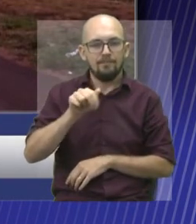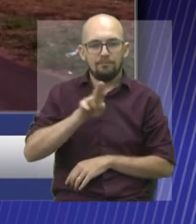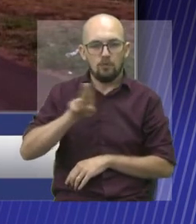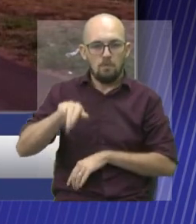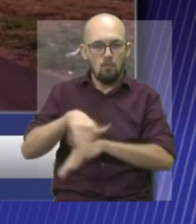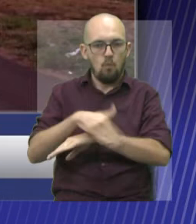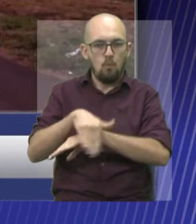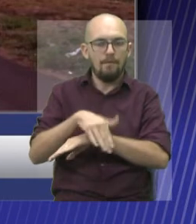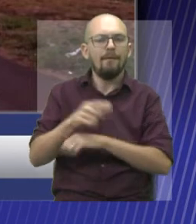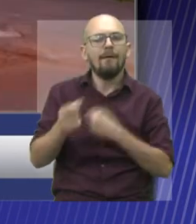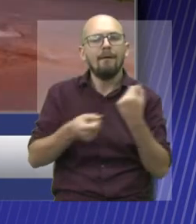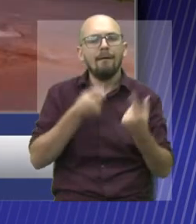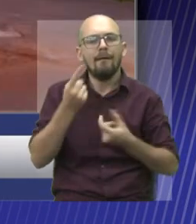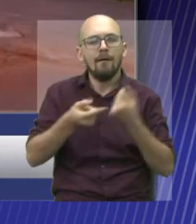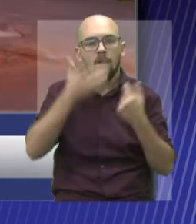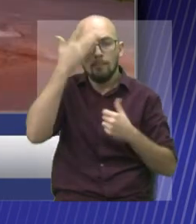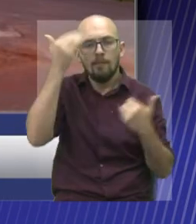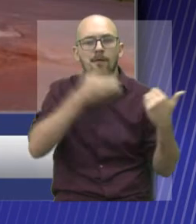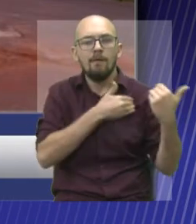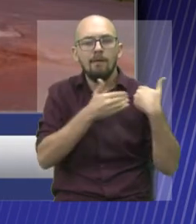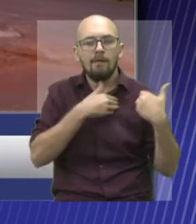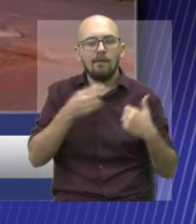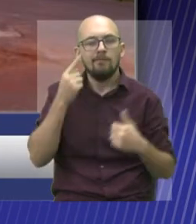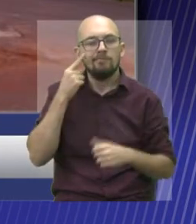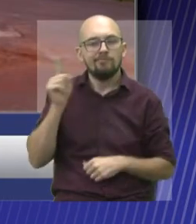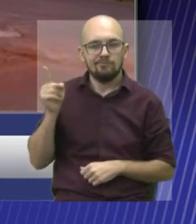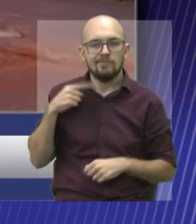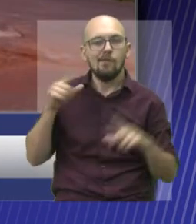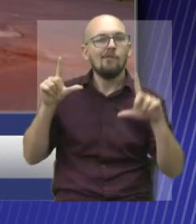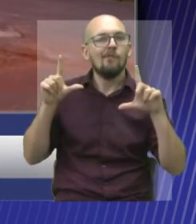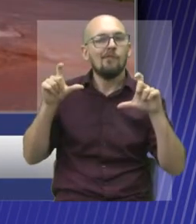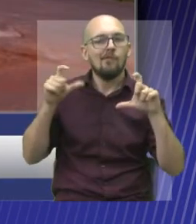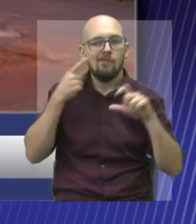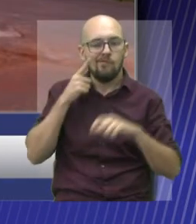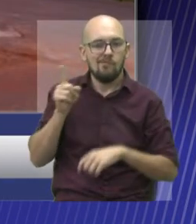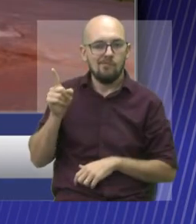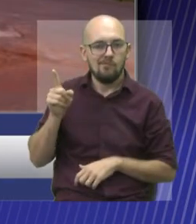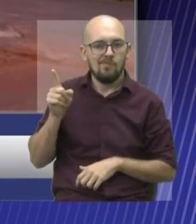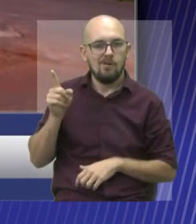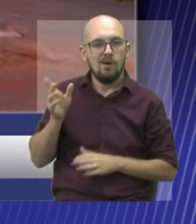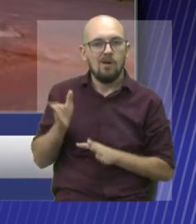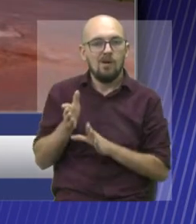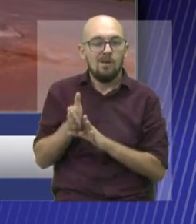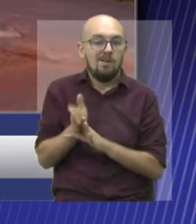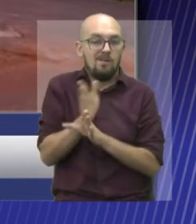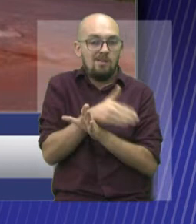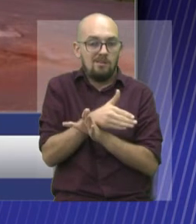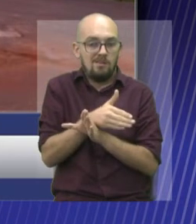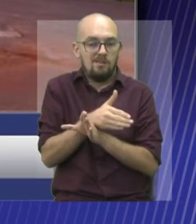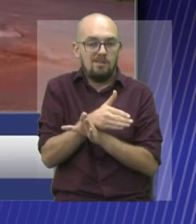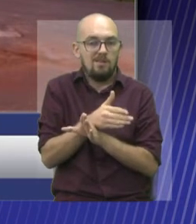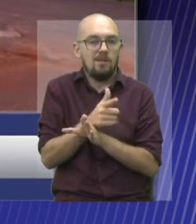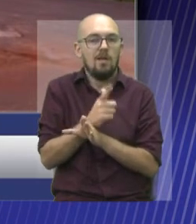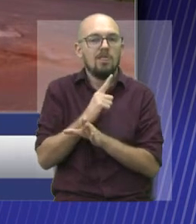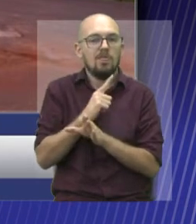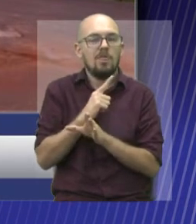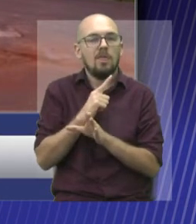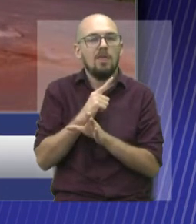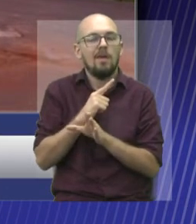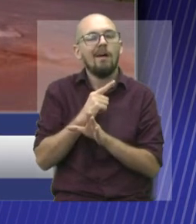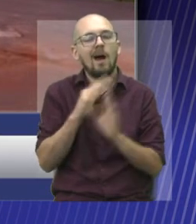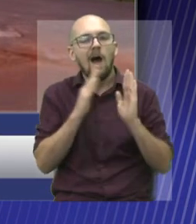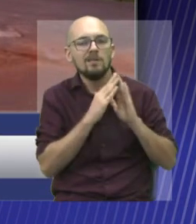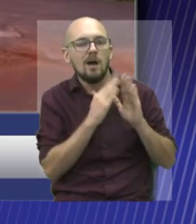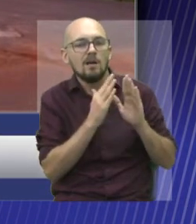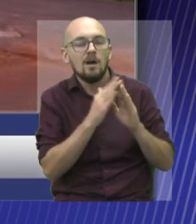onde alguns moradores me procuraram. Vocês podem observar pela foto, de um lado tem algumas residências